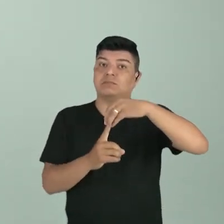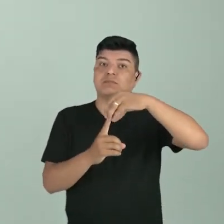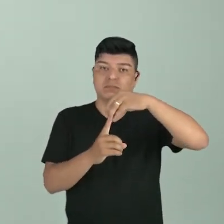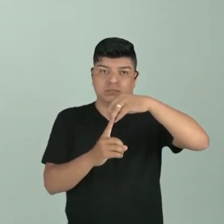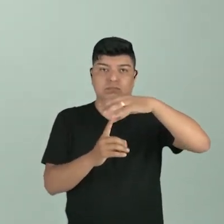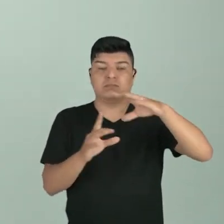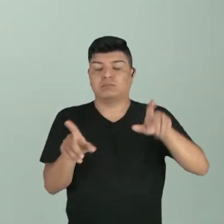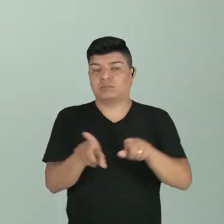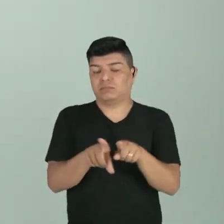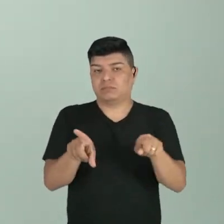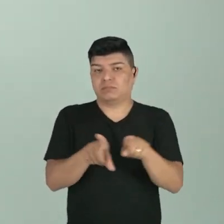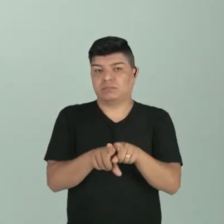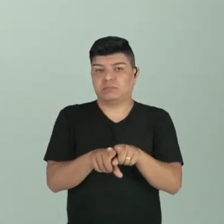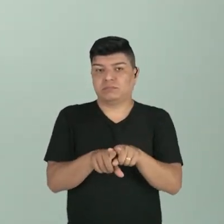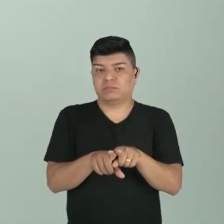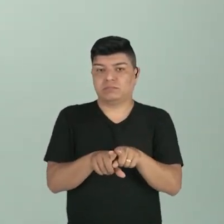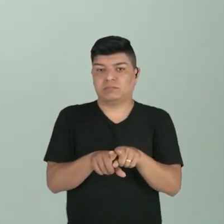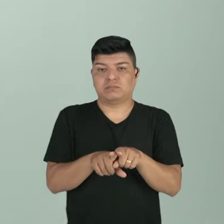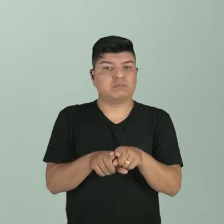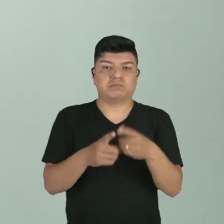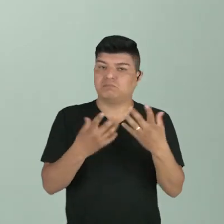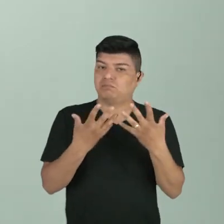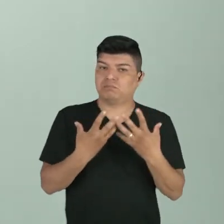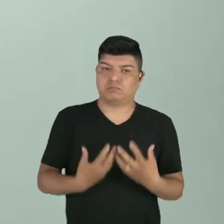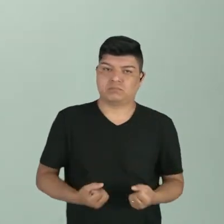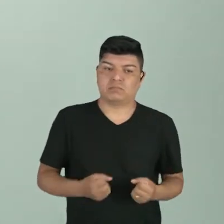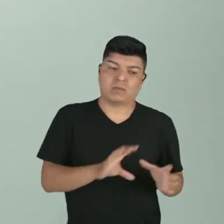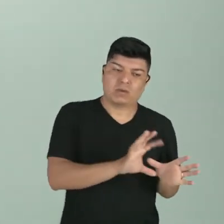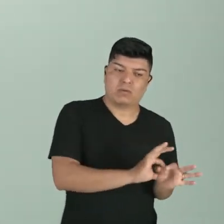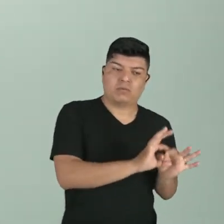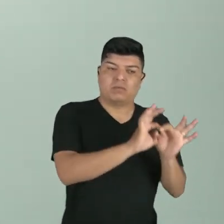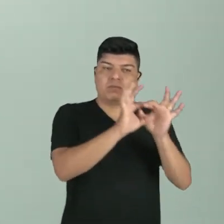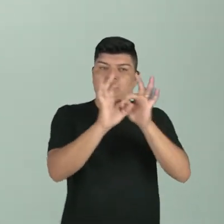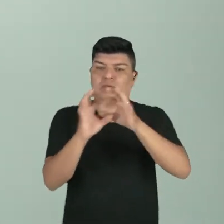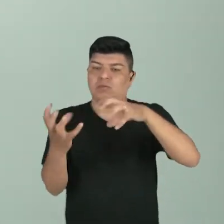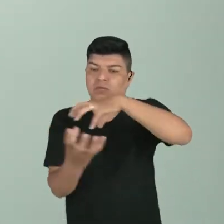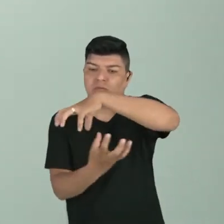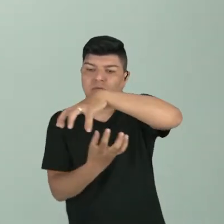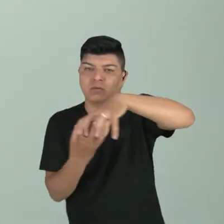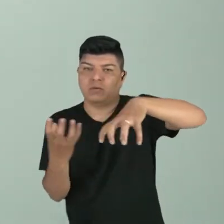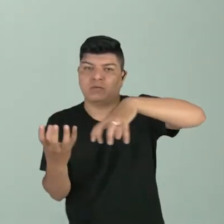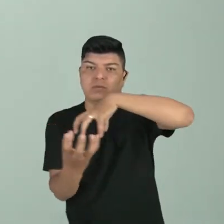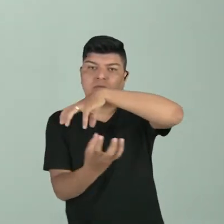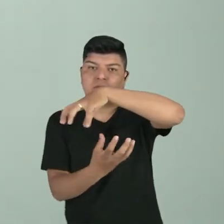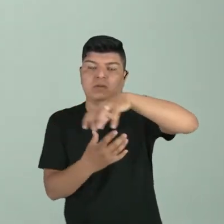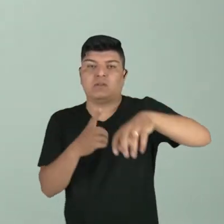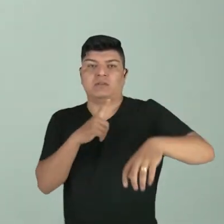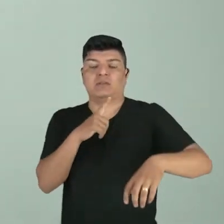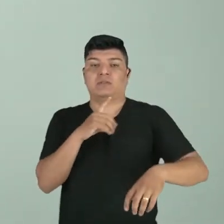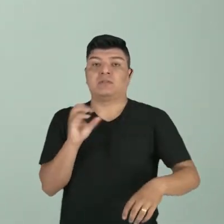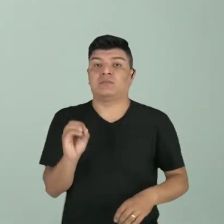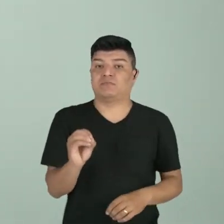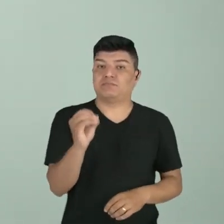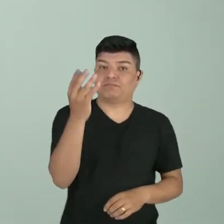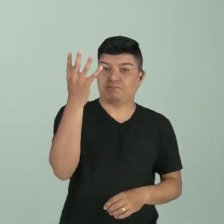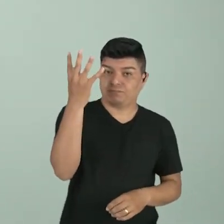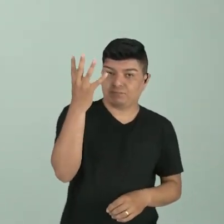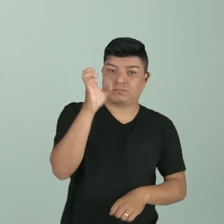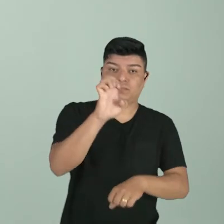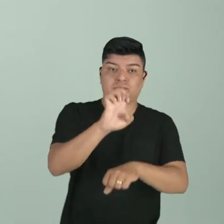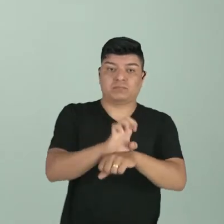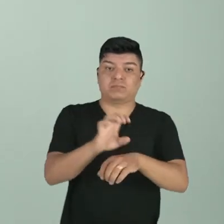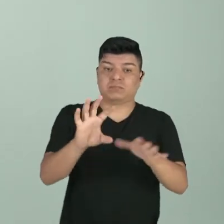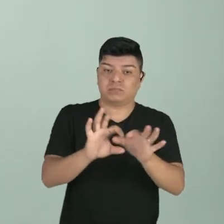absolutismo também não mais atendia ao contexto revolucionário do momento e ocorreu o advento do